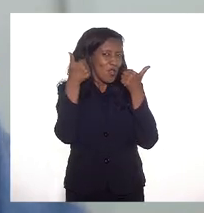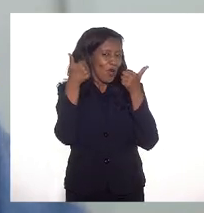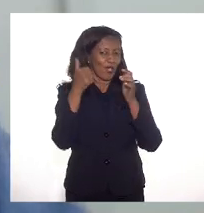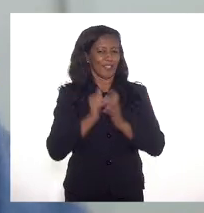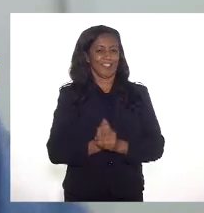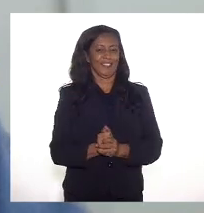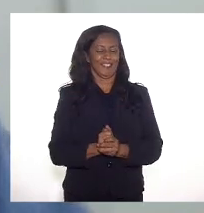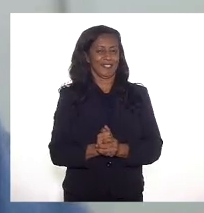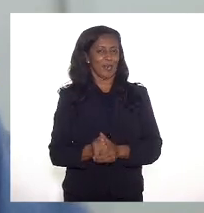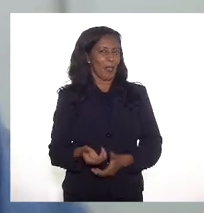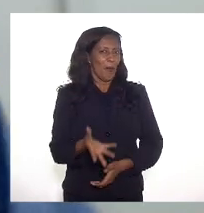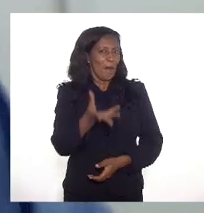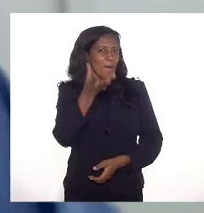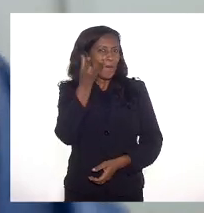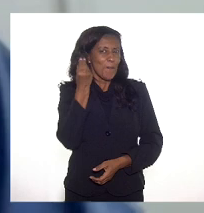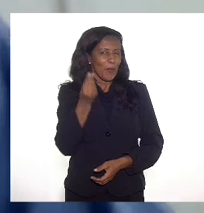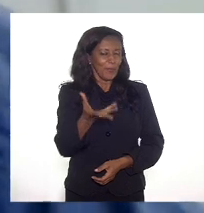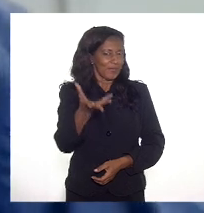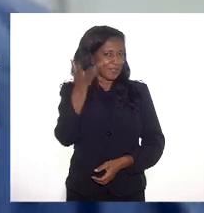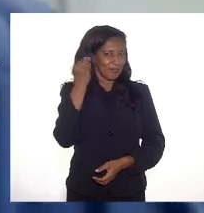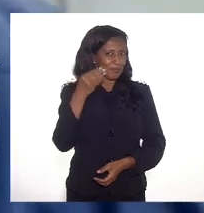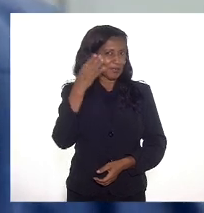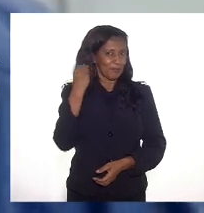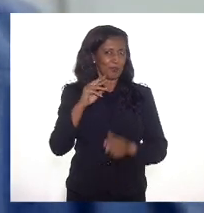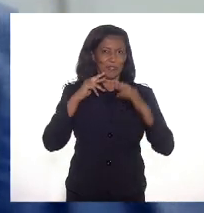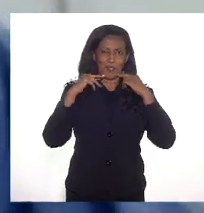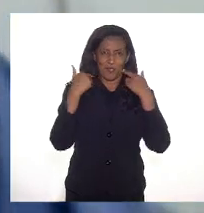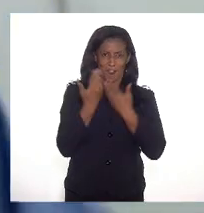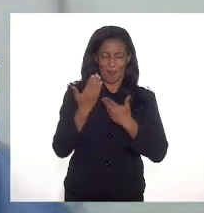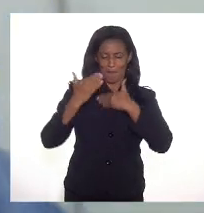durante muitas e muitas sessões.